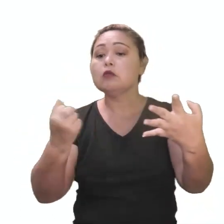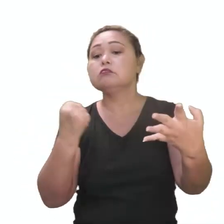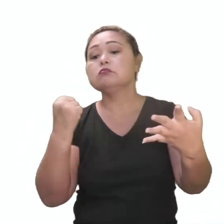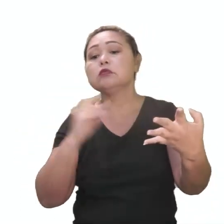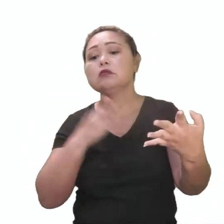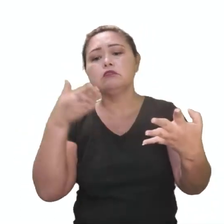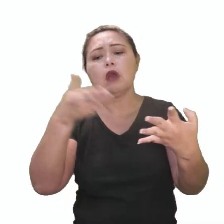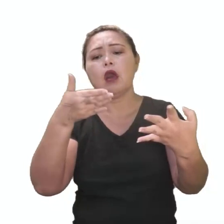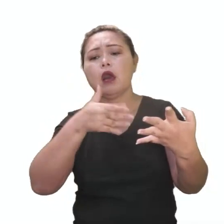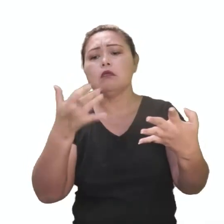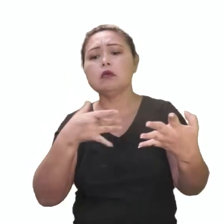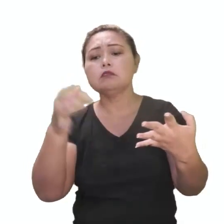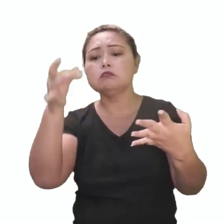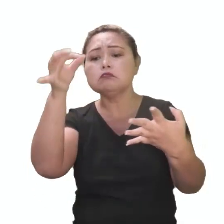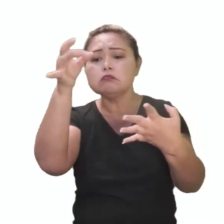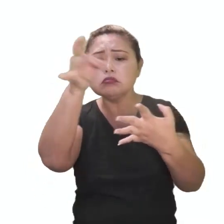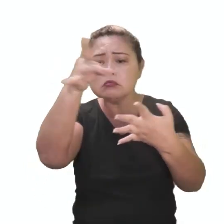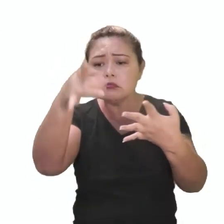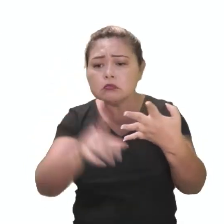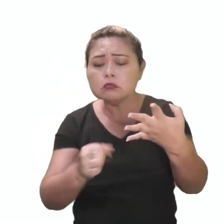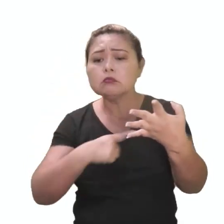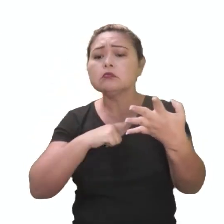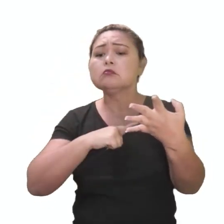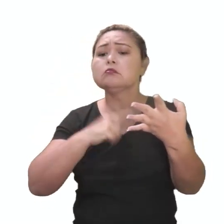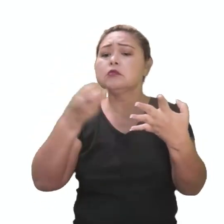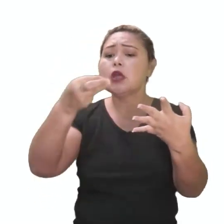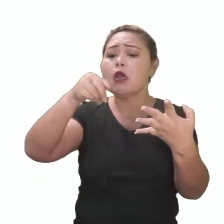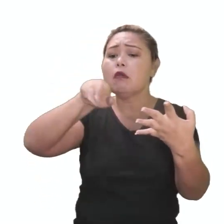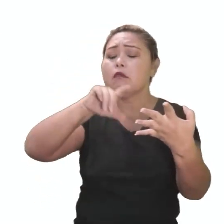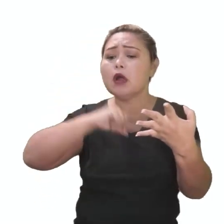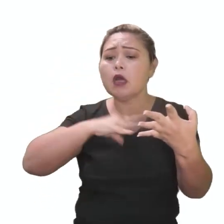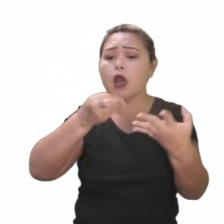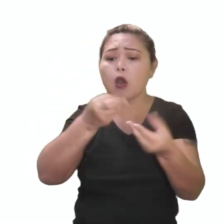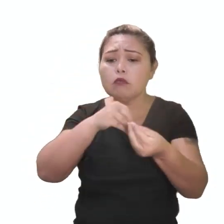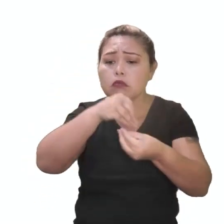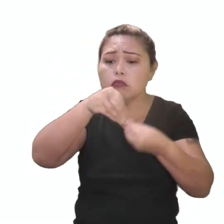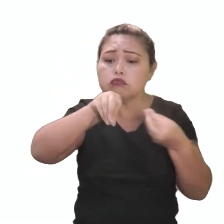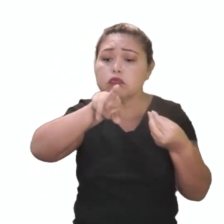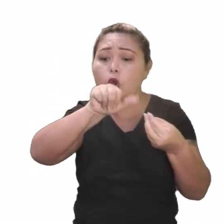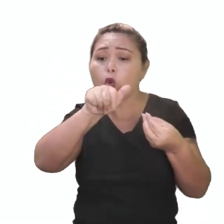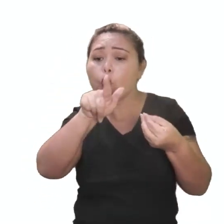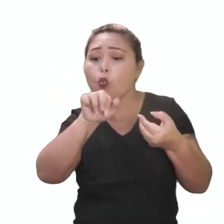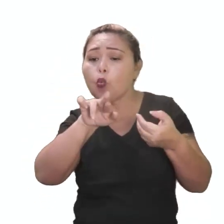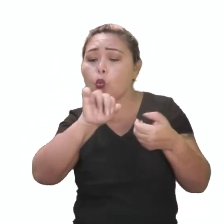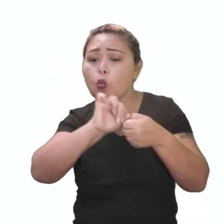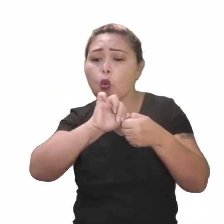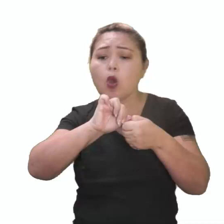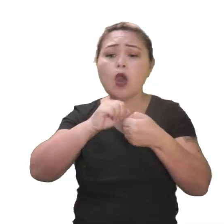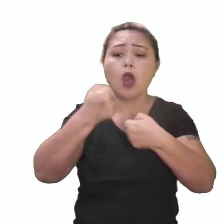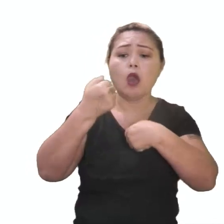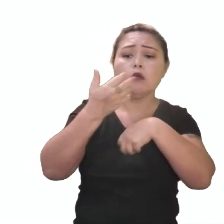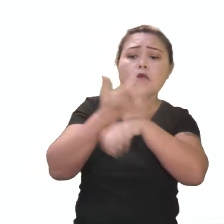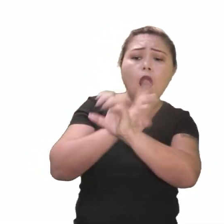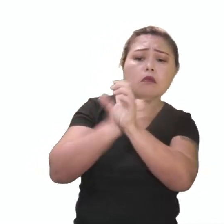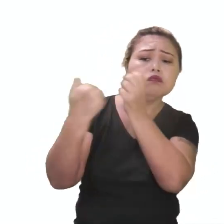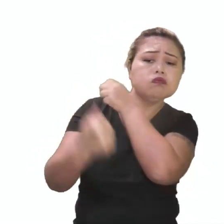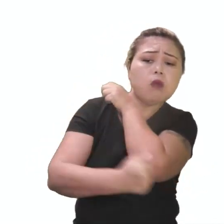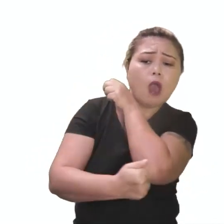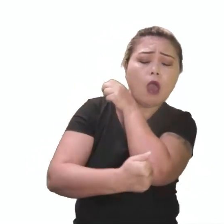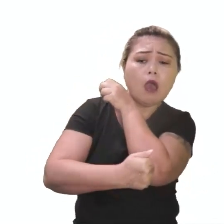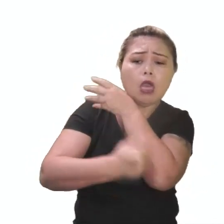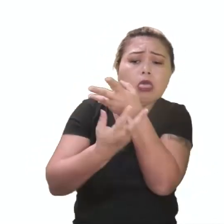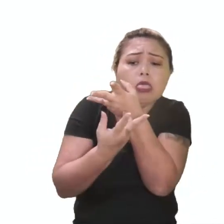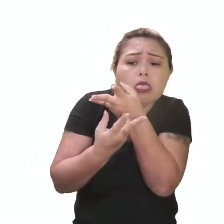registro específico. No processo de mineralização, você tem toda a parte orgânica decomposta, toda a parte óssea vai também